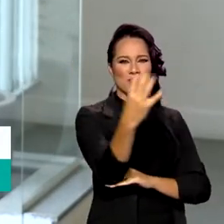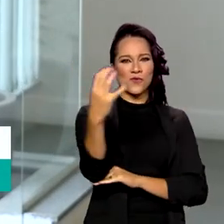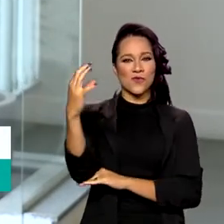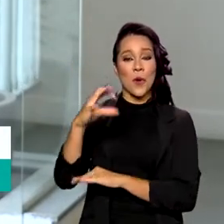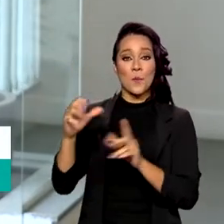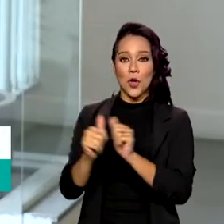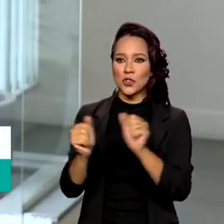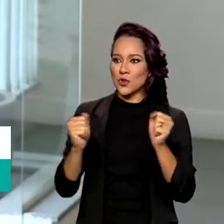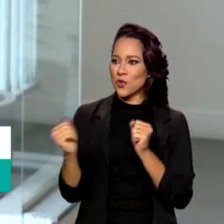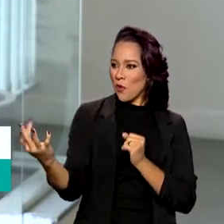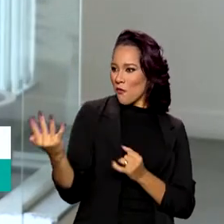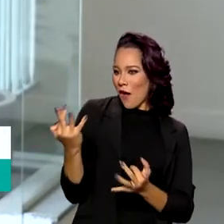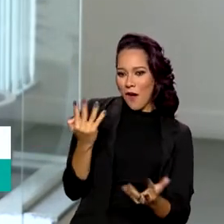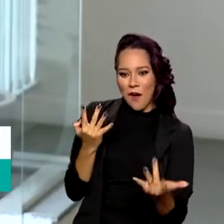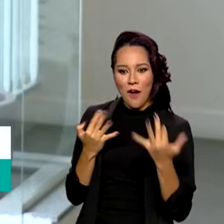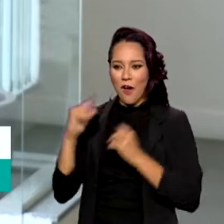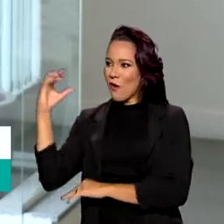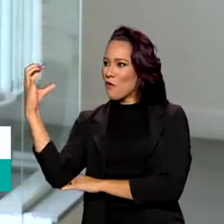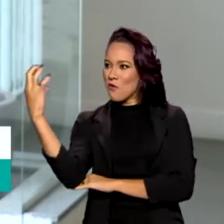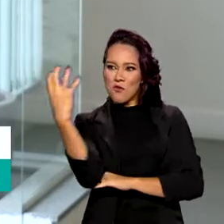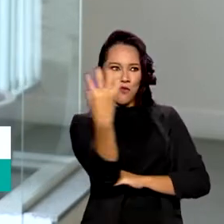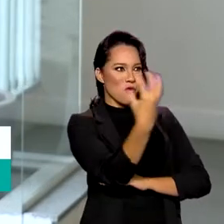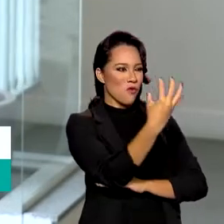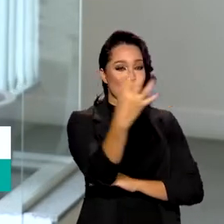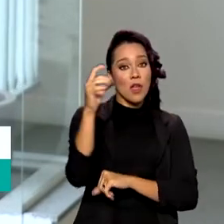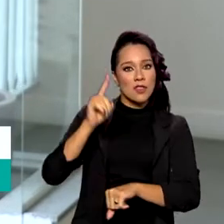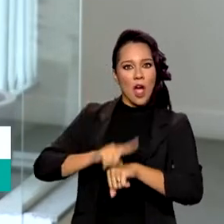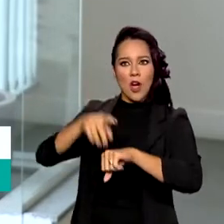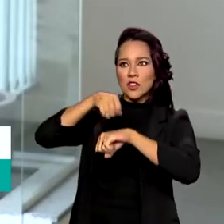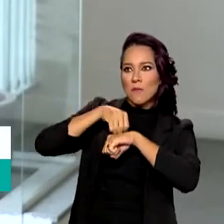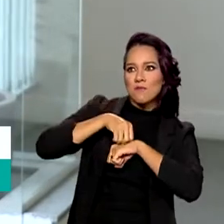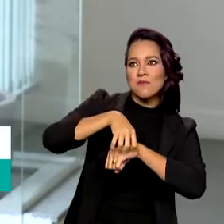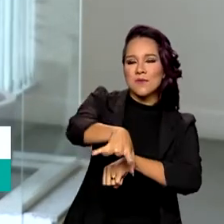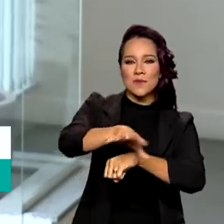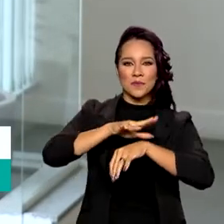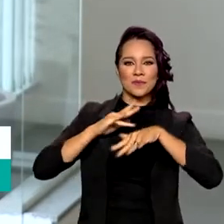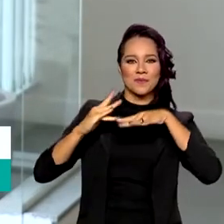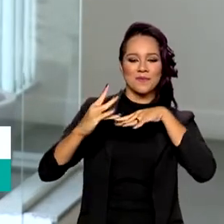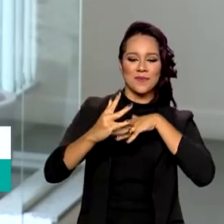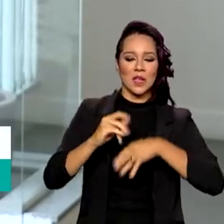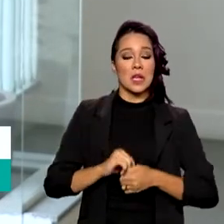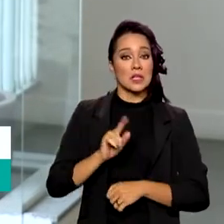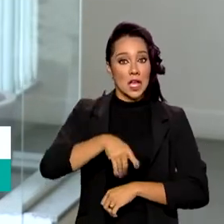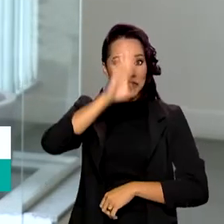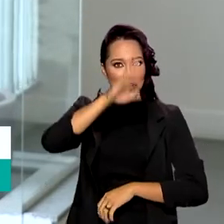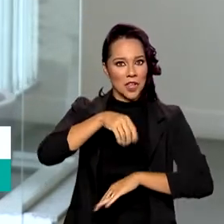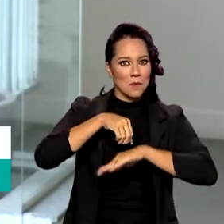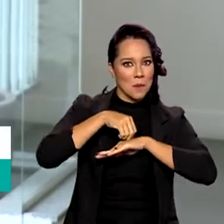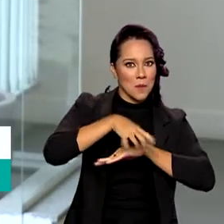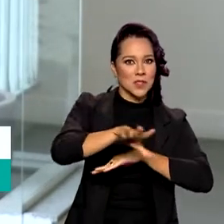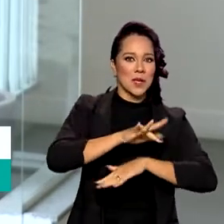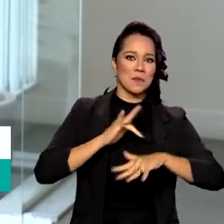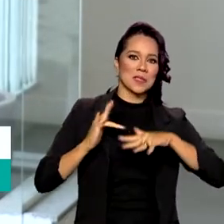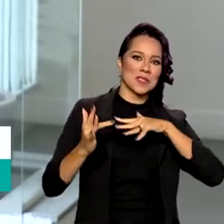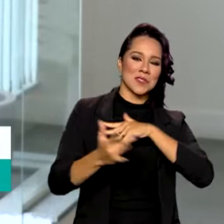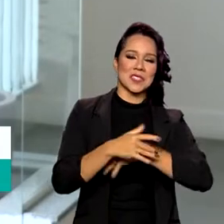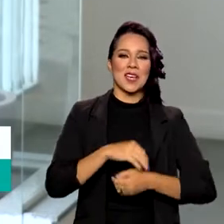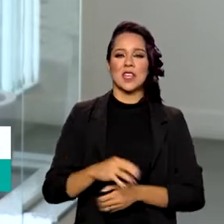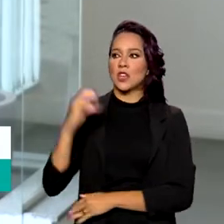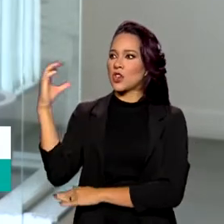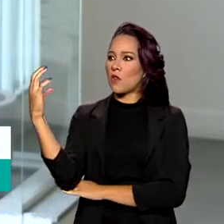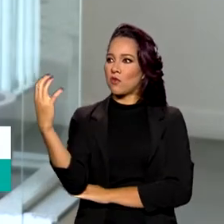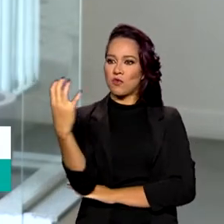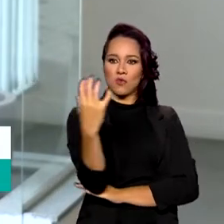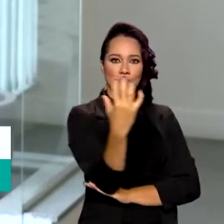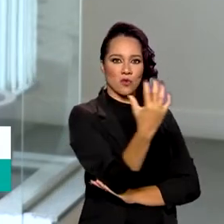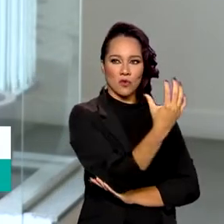convidados aí e tirar foto e publicar diretamente nas redes sociais e já dá para postar direitinho viu É vai direto da cabine